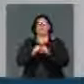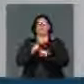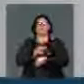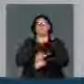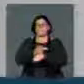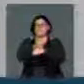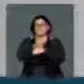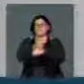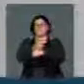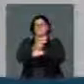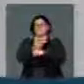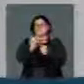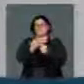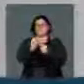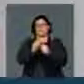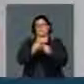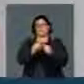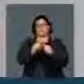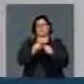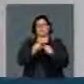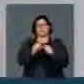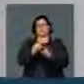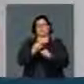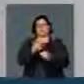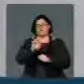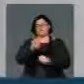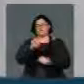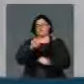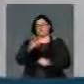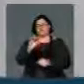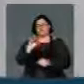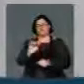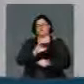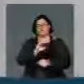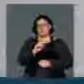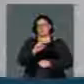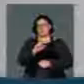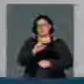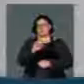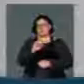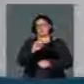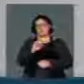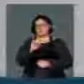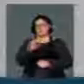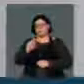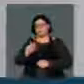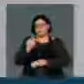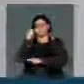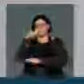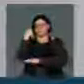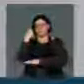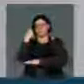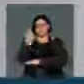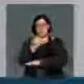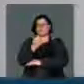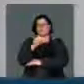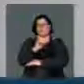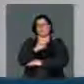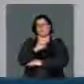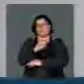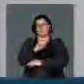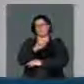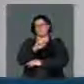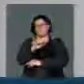Ossergues, realizado durante o evento. As cooperativas Cicrede, Alto Uruguai, Rio Grande do Sul, na categoria Intercooperação.